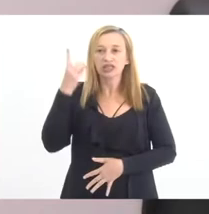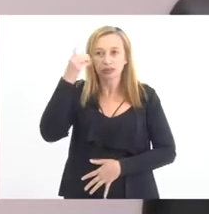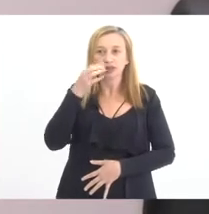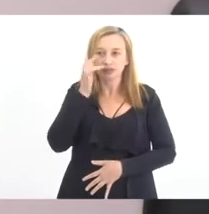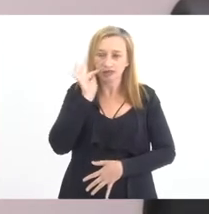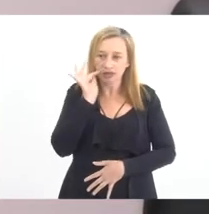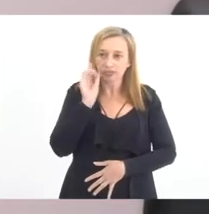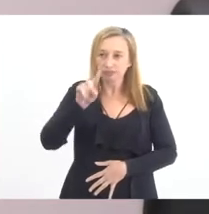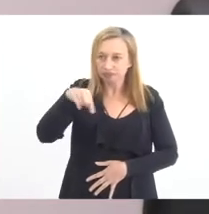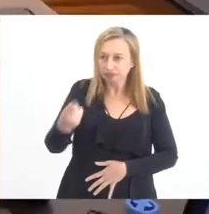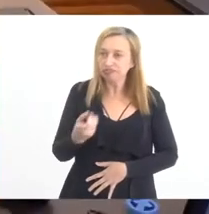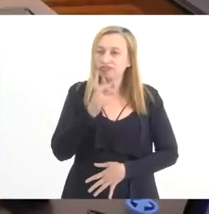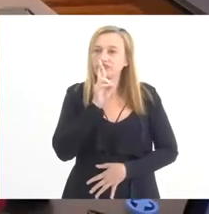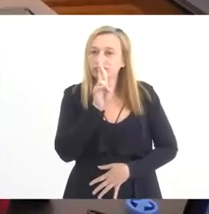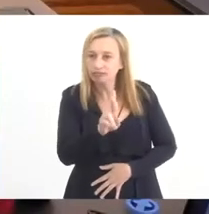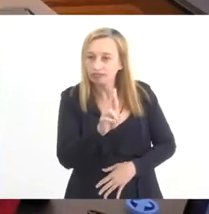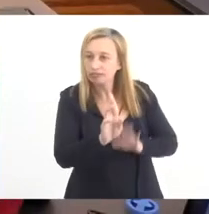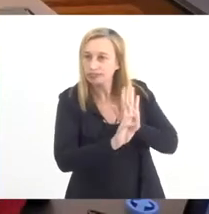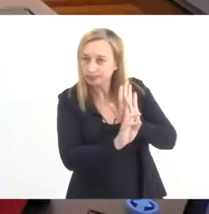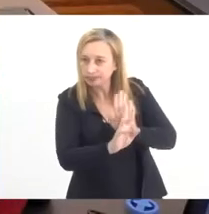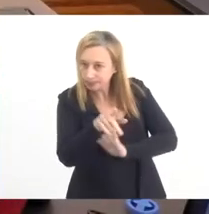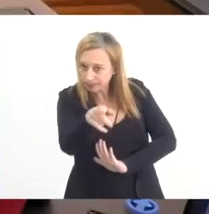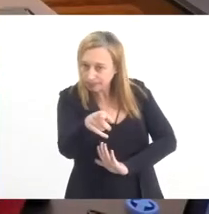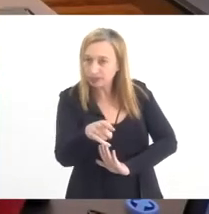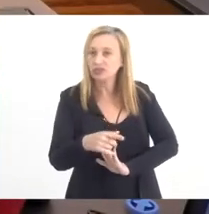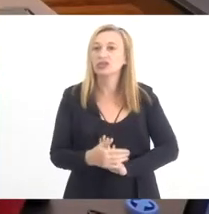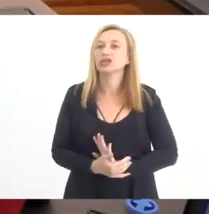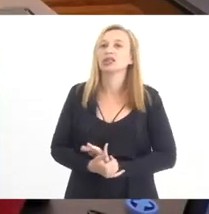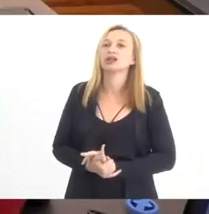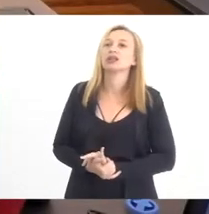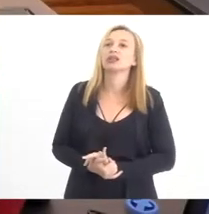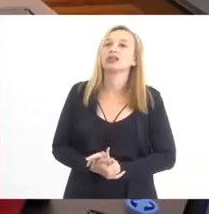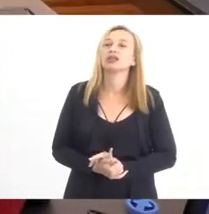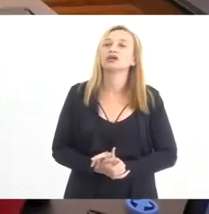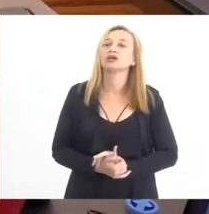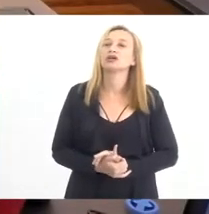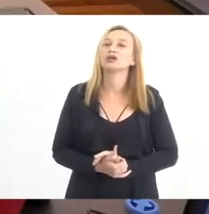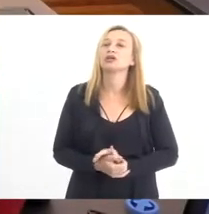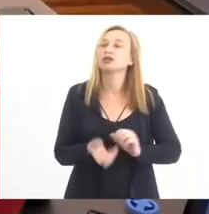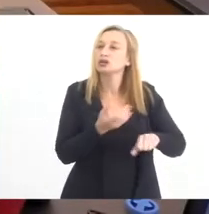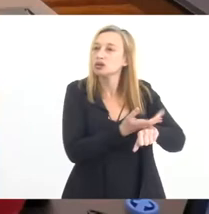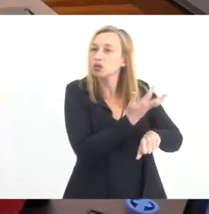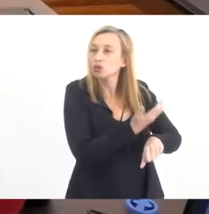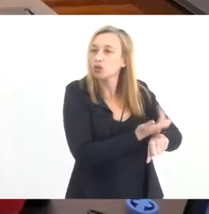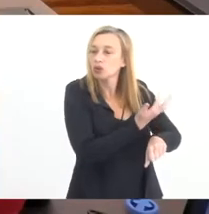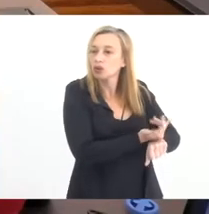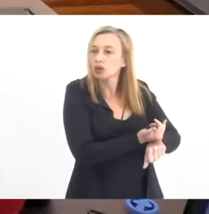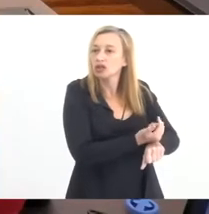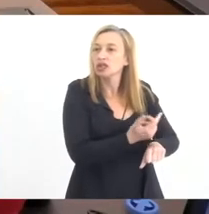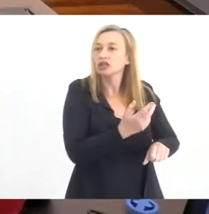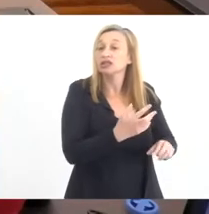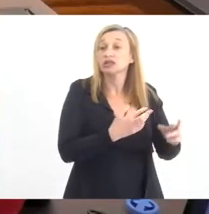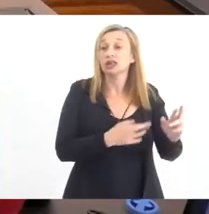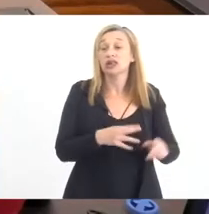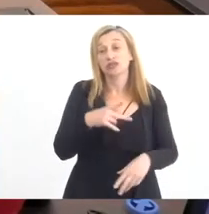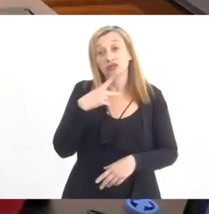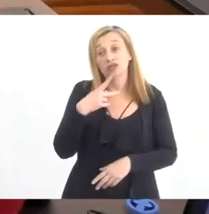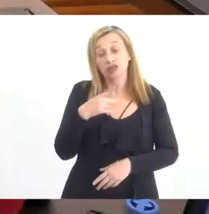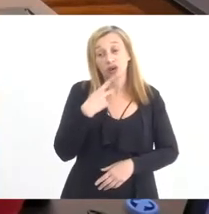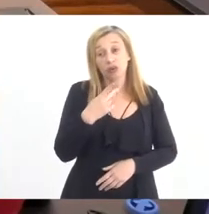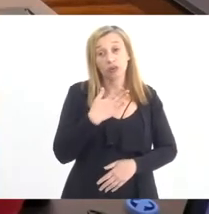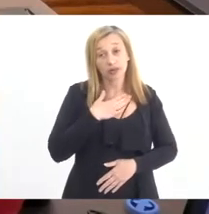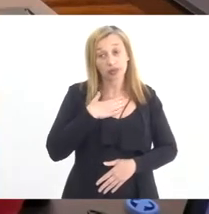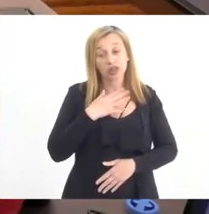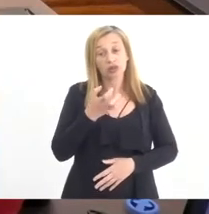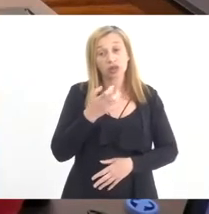Serafim, que depois eu queria responder o representante aqui, claro, logo, já vou te passar. Ele se referiu à minha pessoa, eu tenho direito já